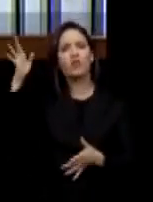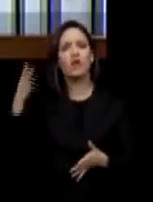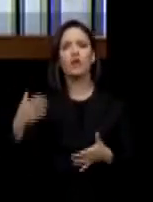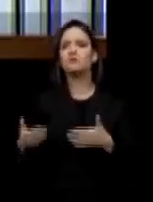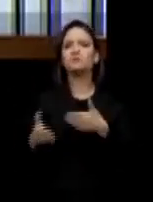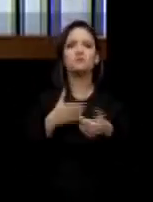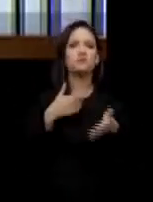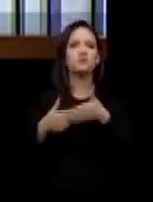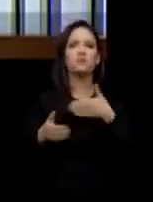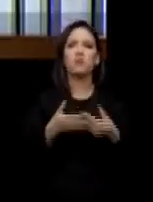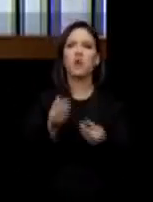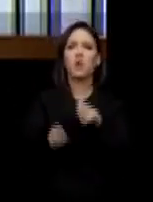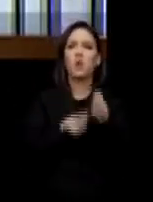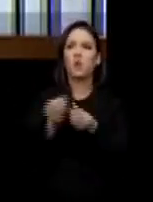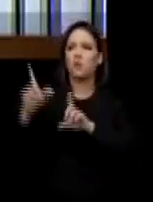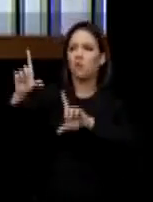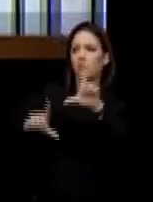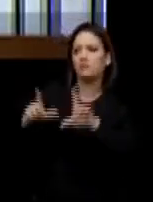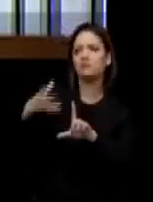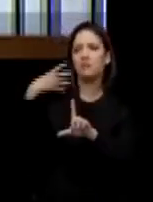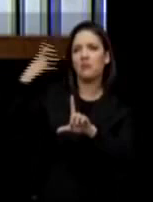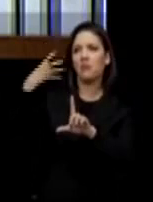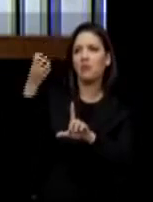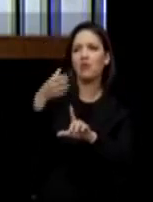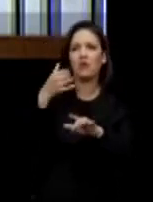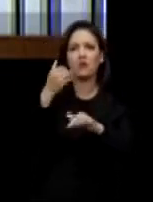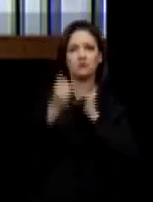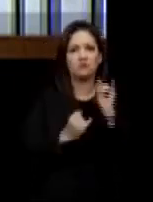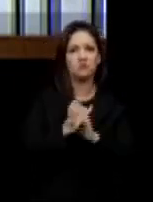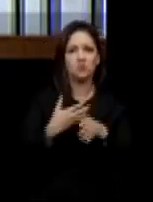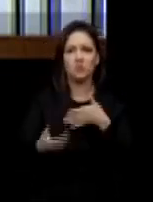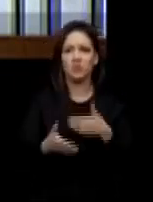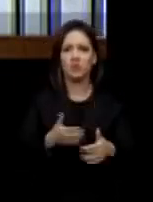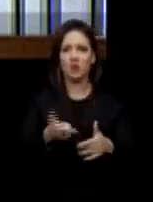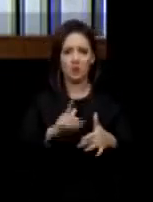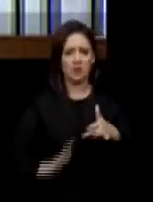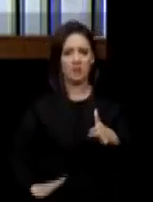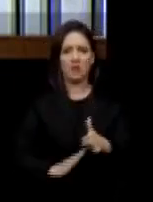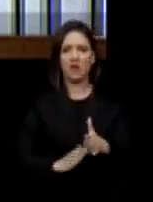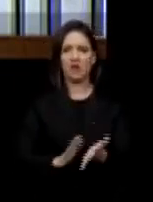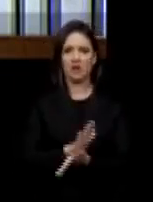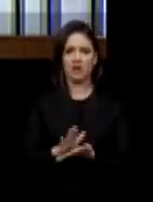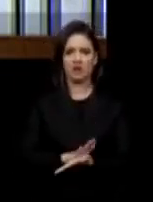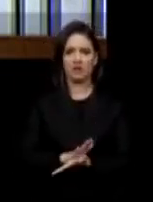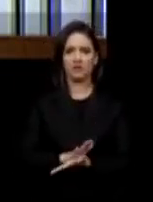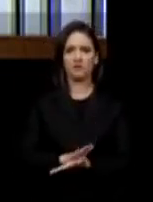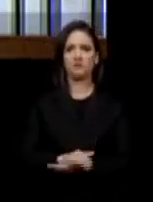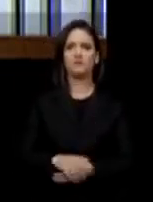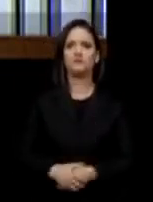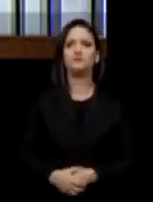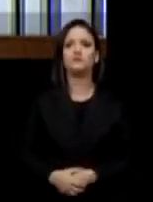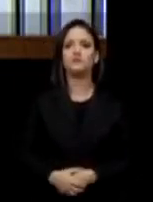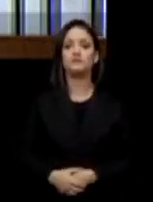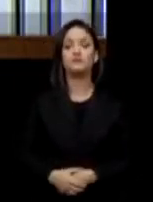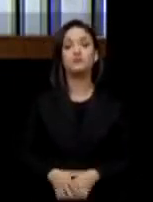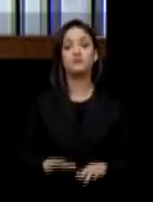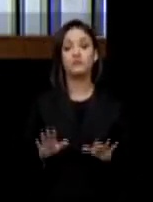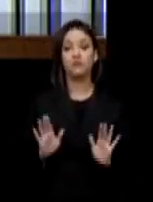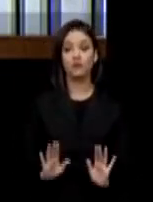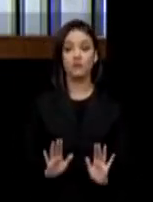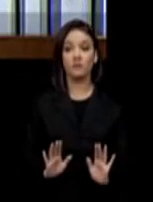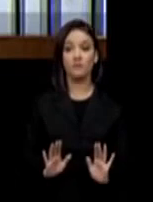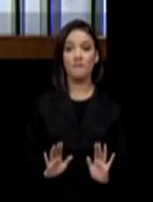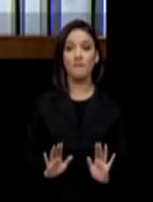e independentemente de fronteiras. Fecho aspas. Trata-se,